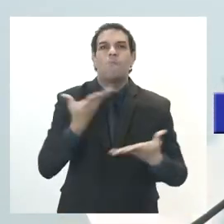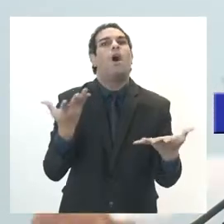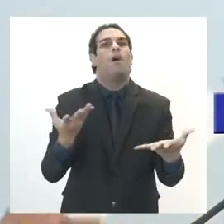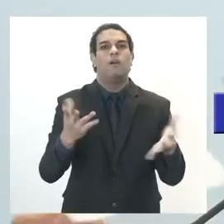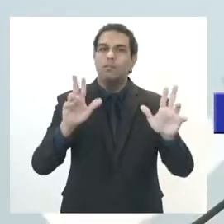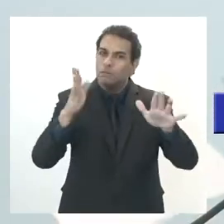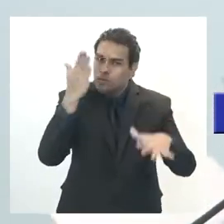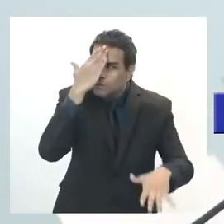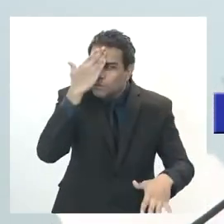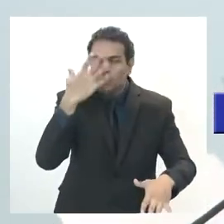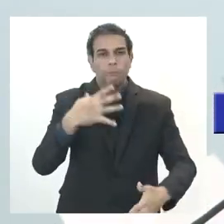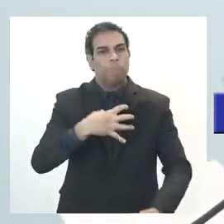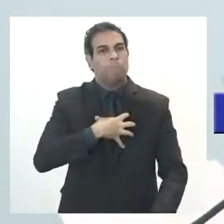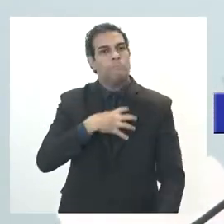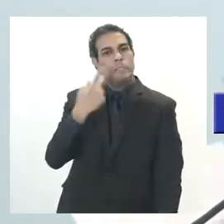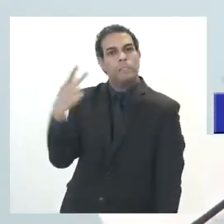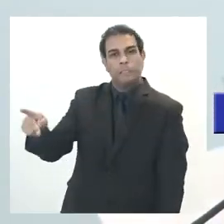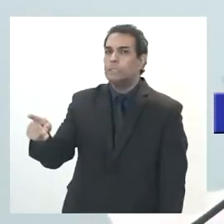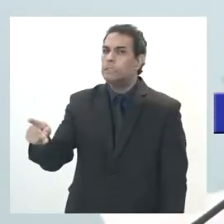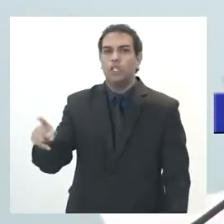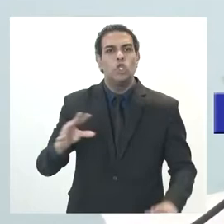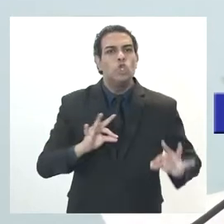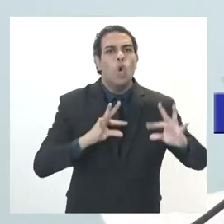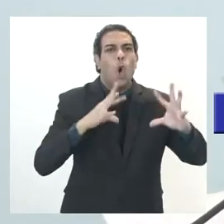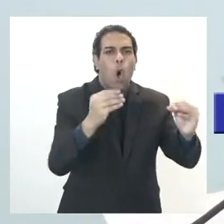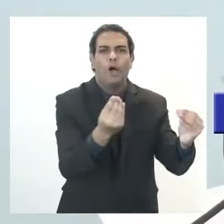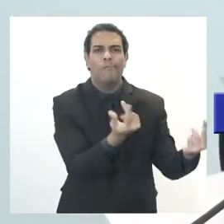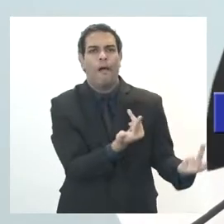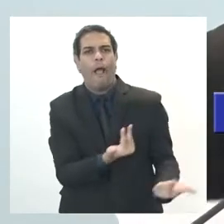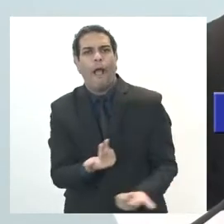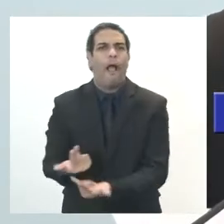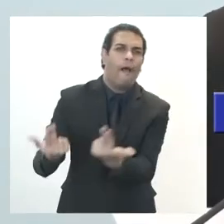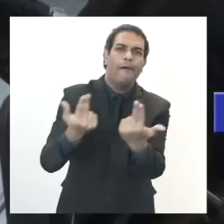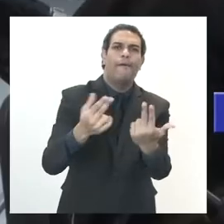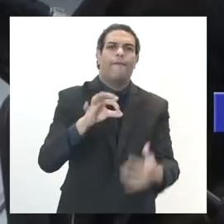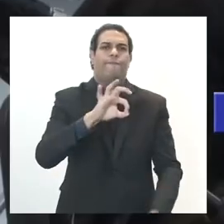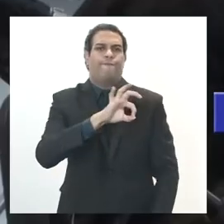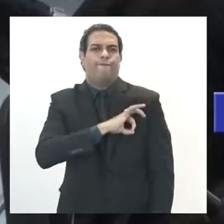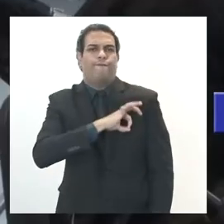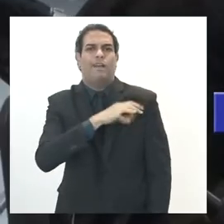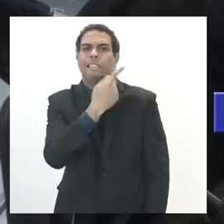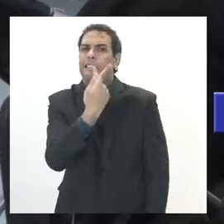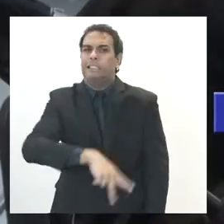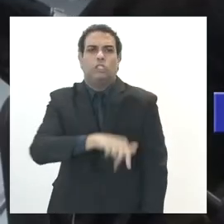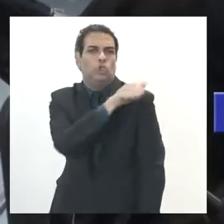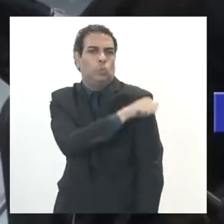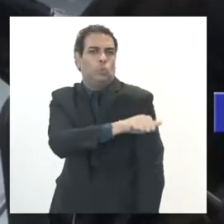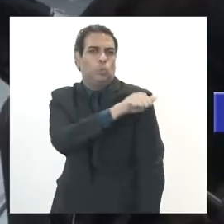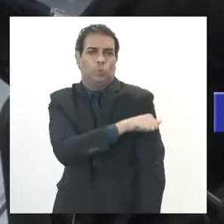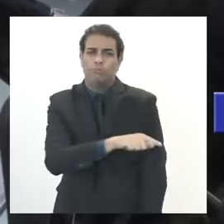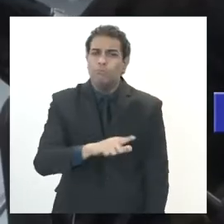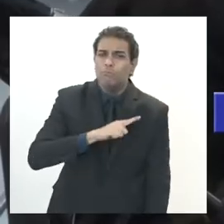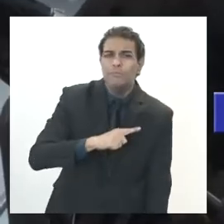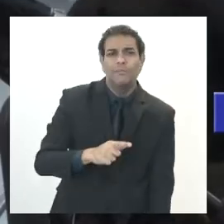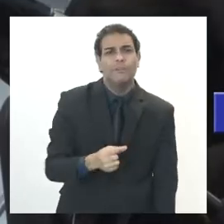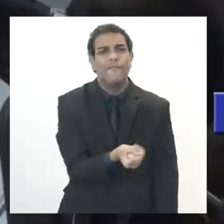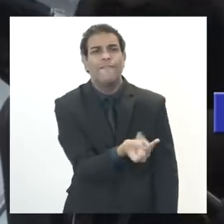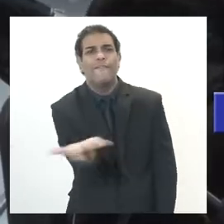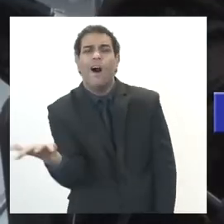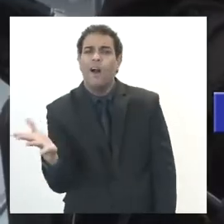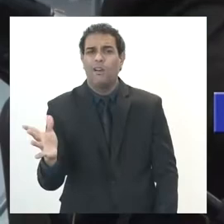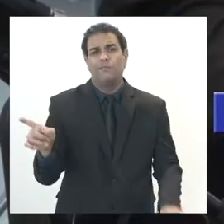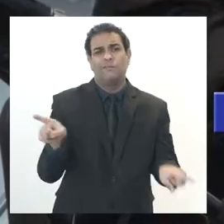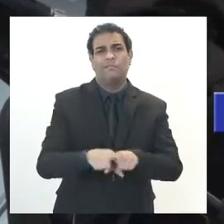um sentimento que perpassa por praticamente toda toda a tropa não